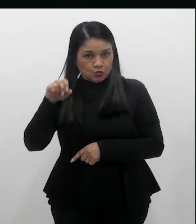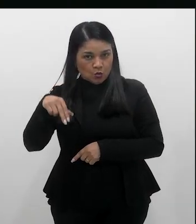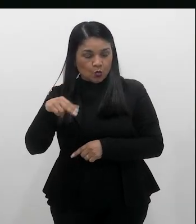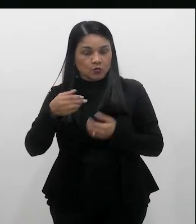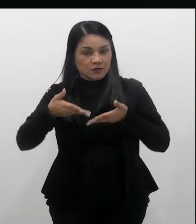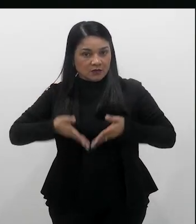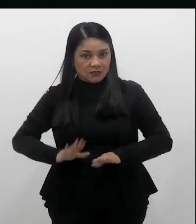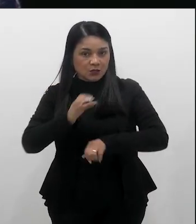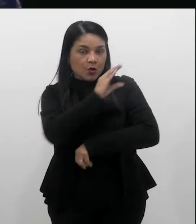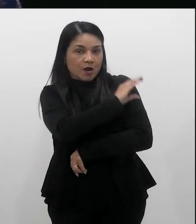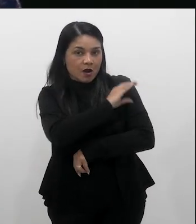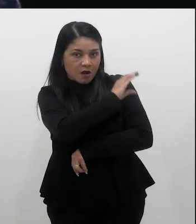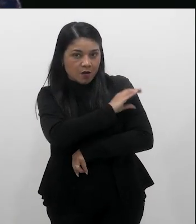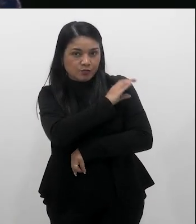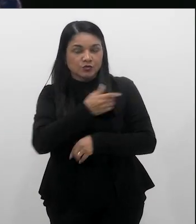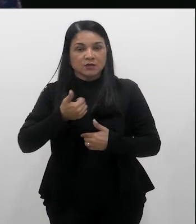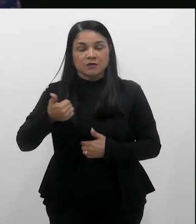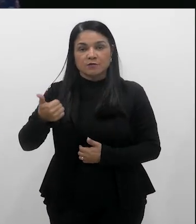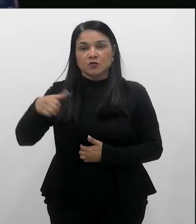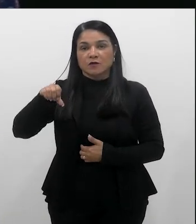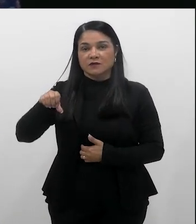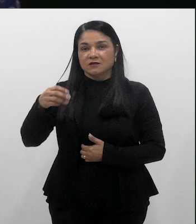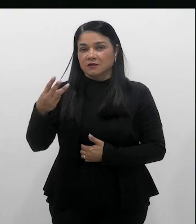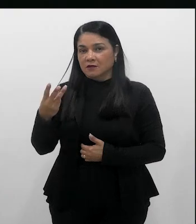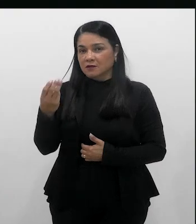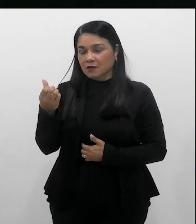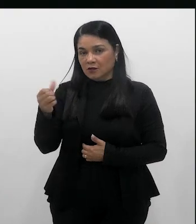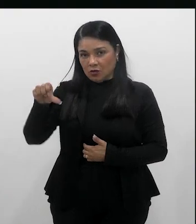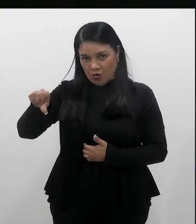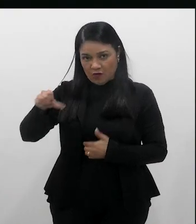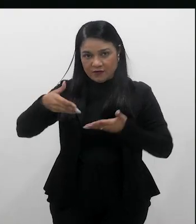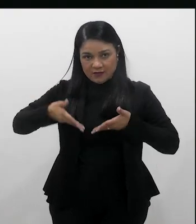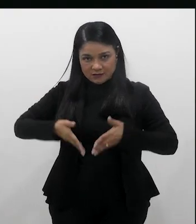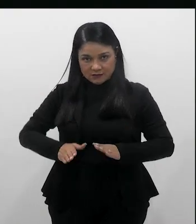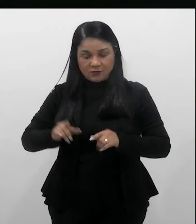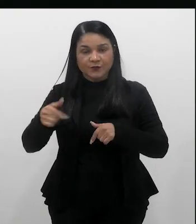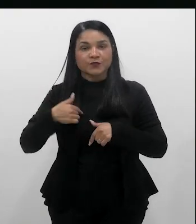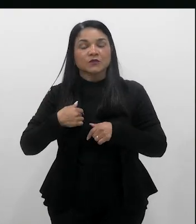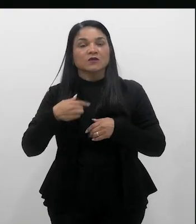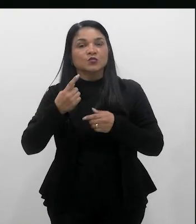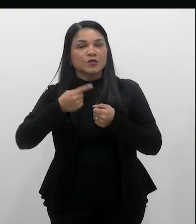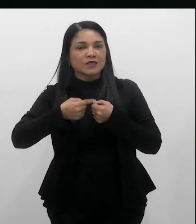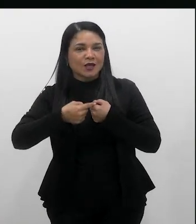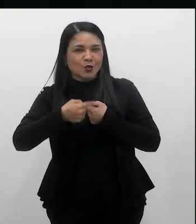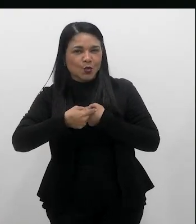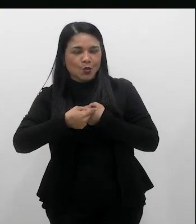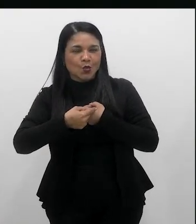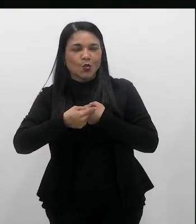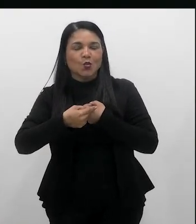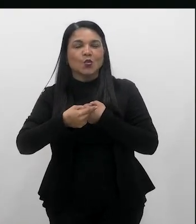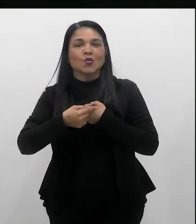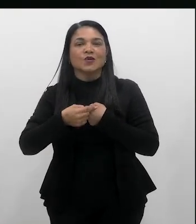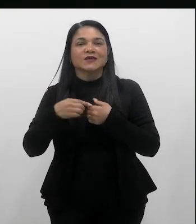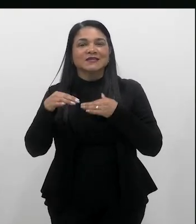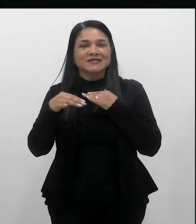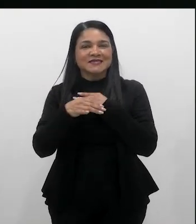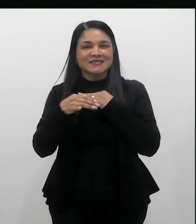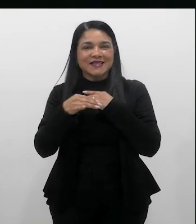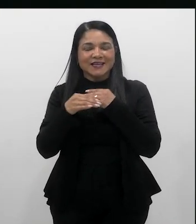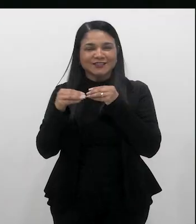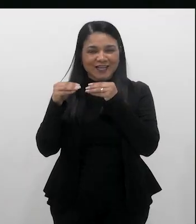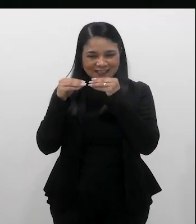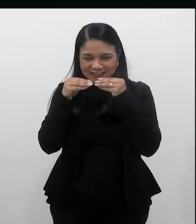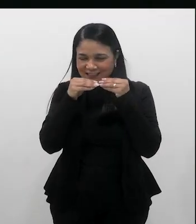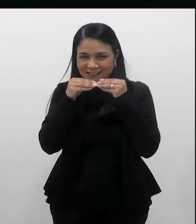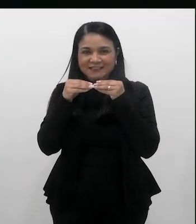o Délcio, tá? Ele nasceu em 1939, tá? É de Campos, de Goitacazes, interior do Rio de Janeiro, cidade de Cana-de-Açúcar,